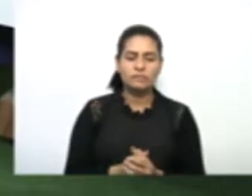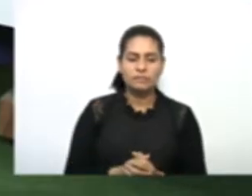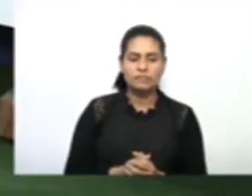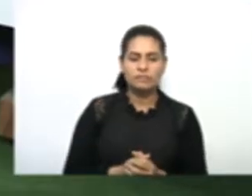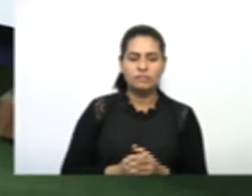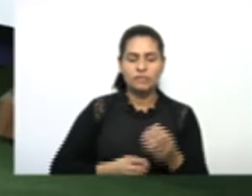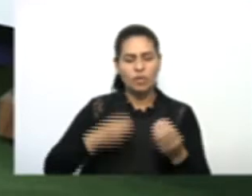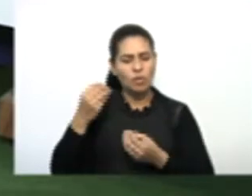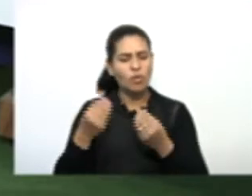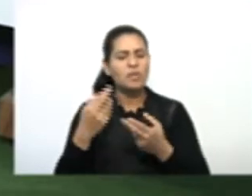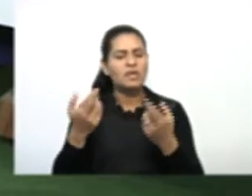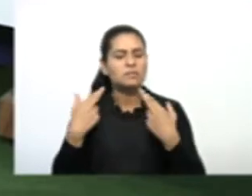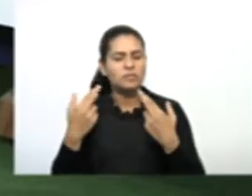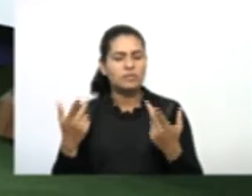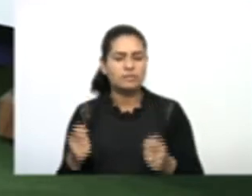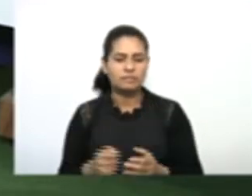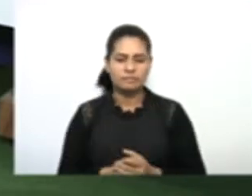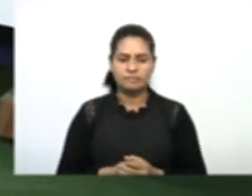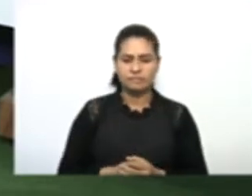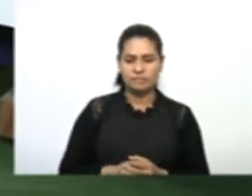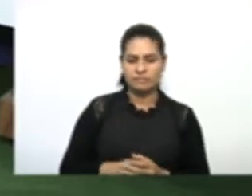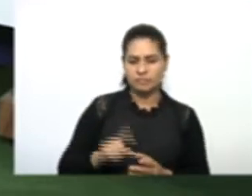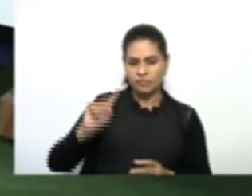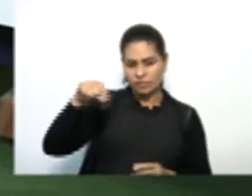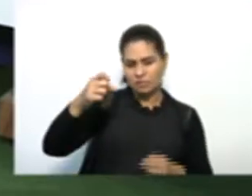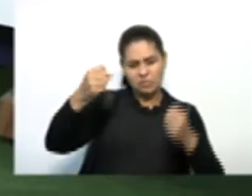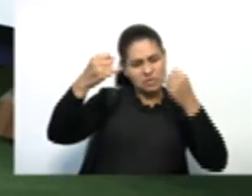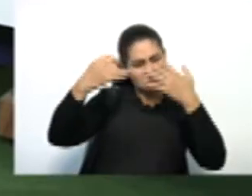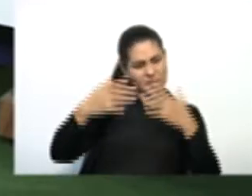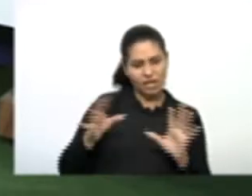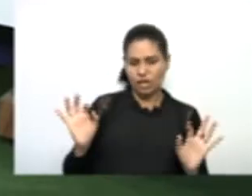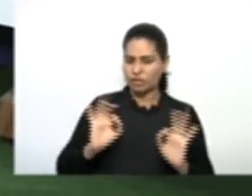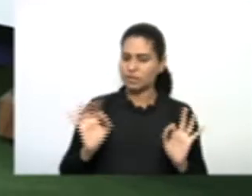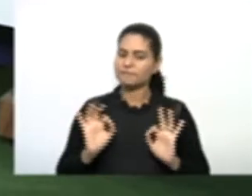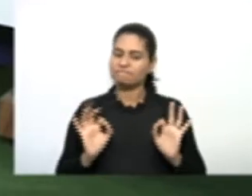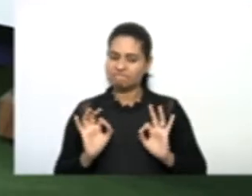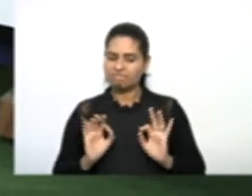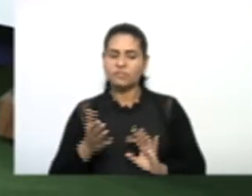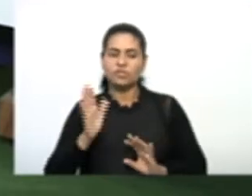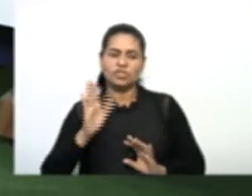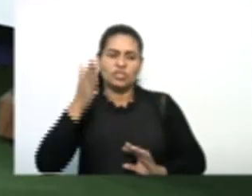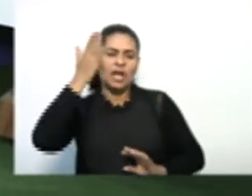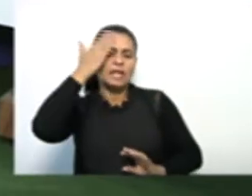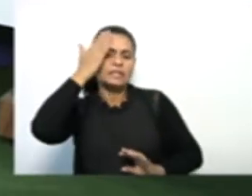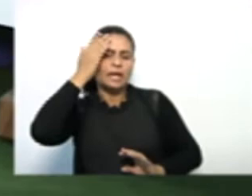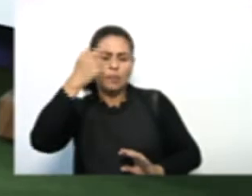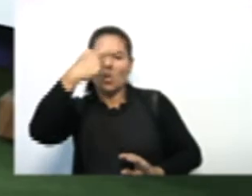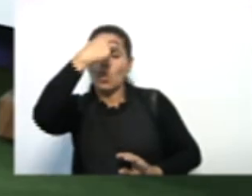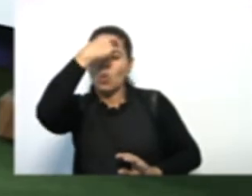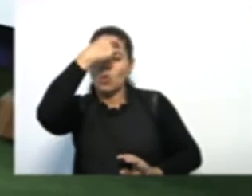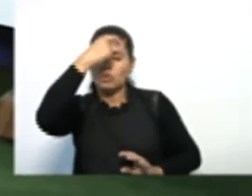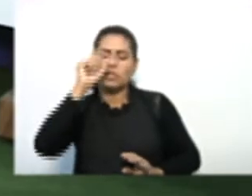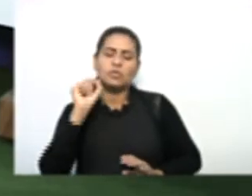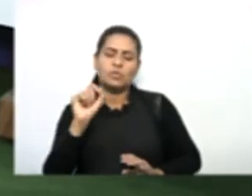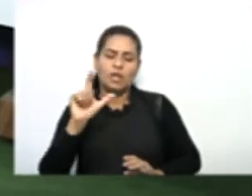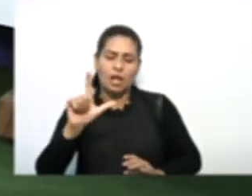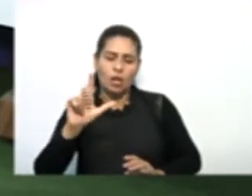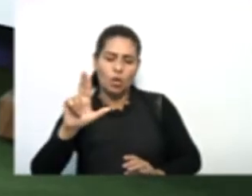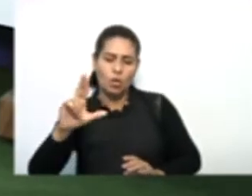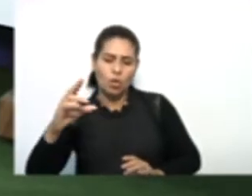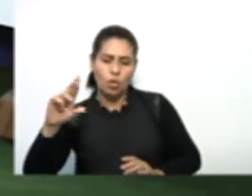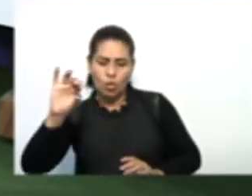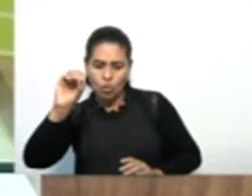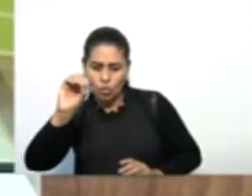que ele iria dizer que é a mesma coisa? Acredito que depois dessa explicação, não, professor. Acredito que agora eles já estão bem conscientes da diferença entre sobras e